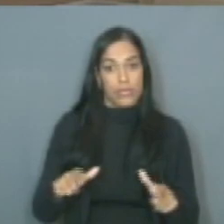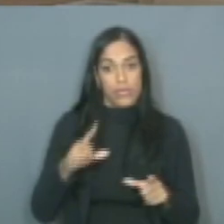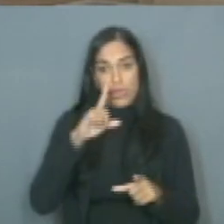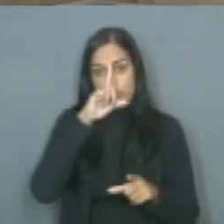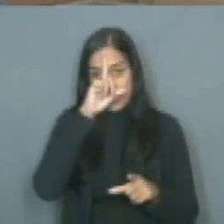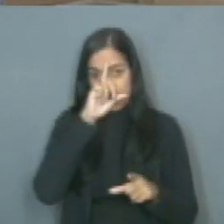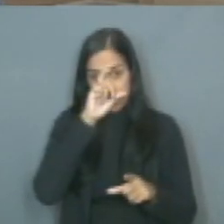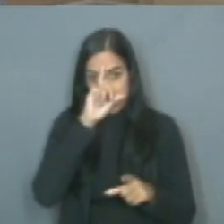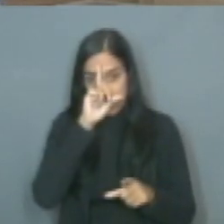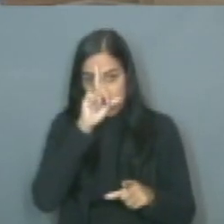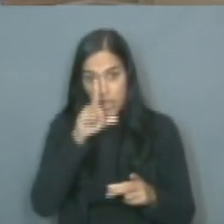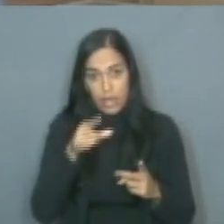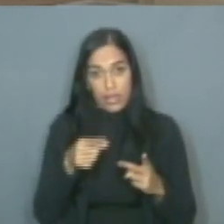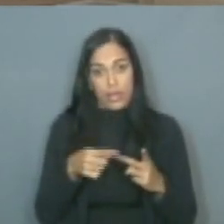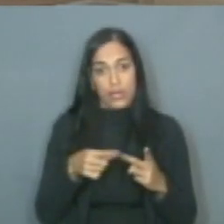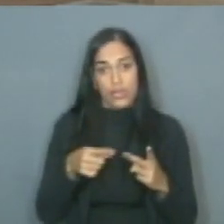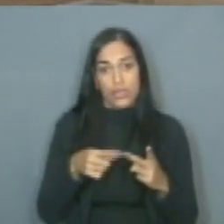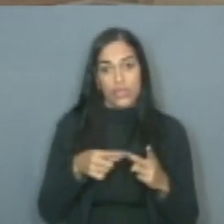hospitais,